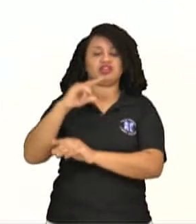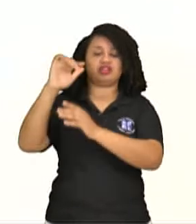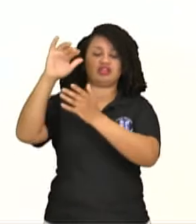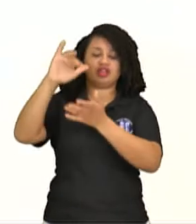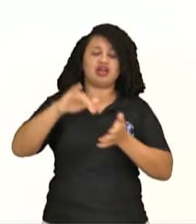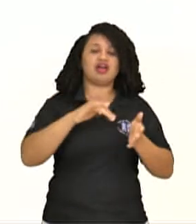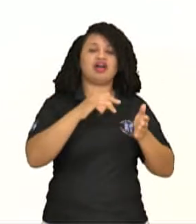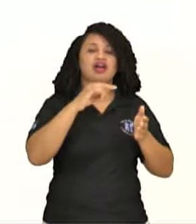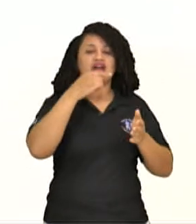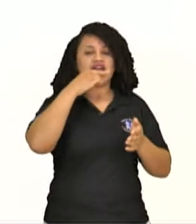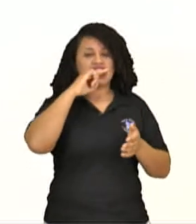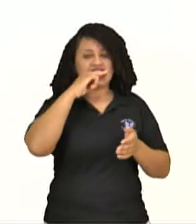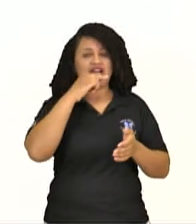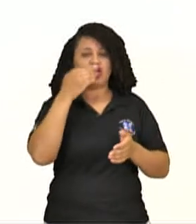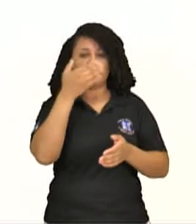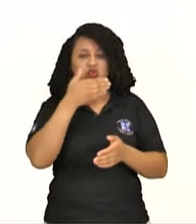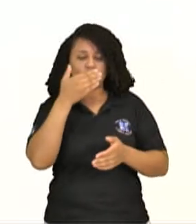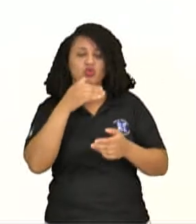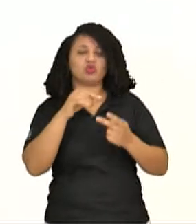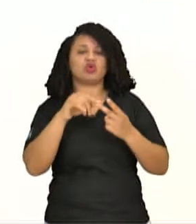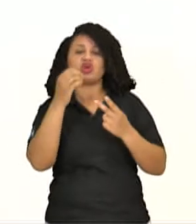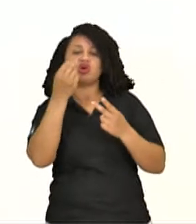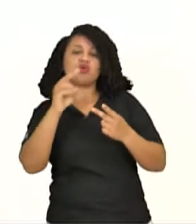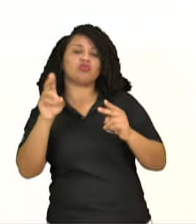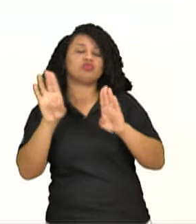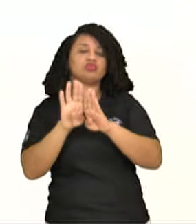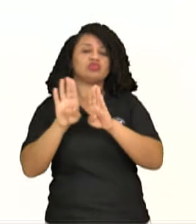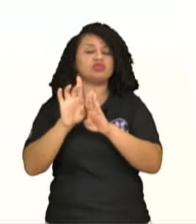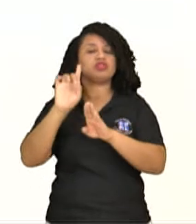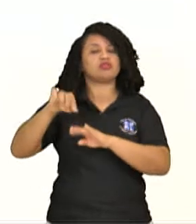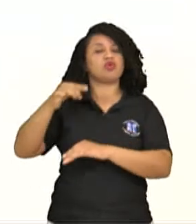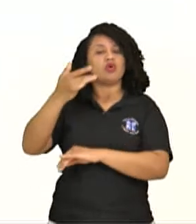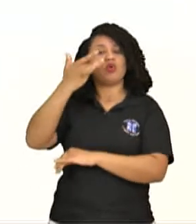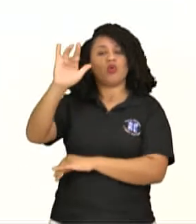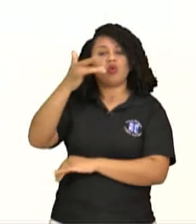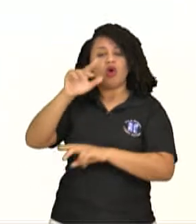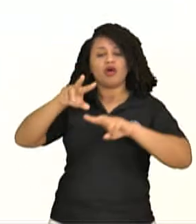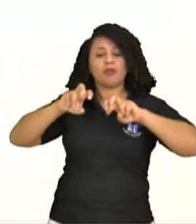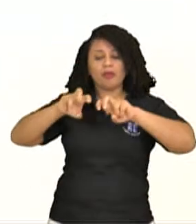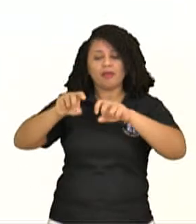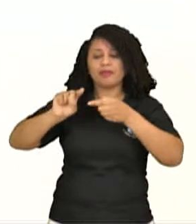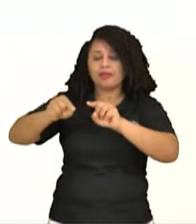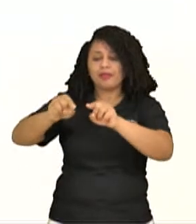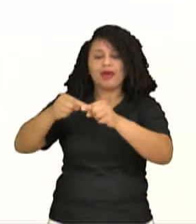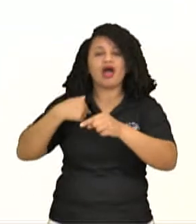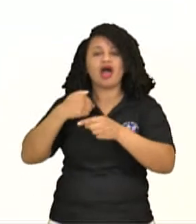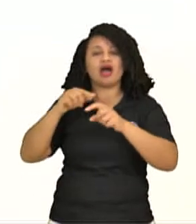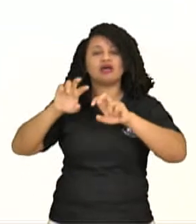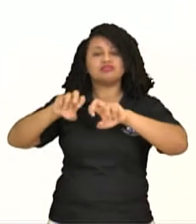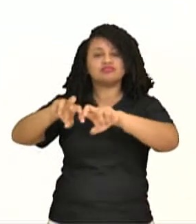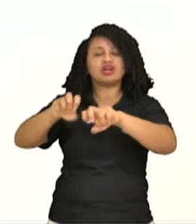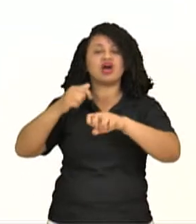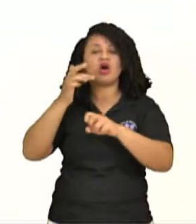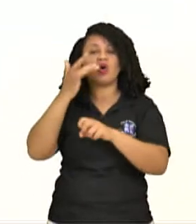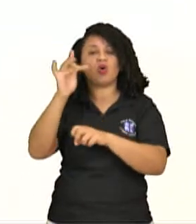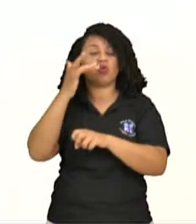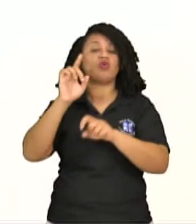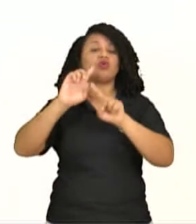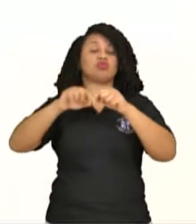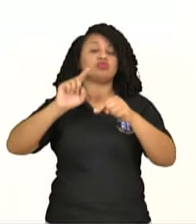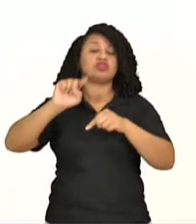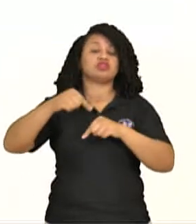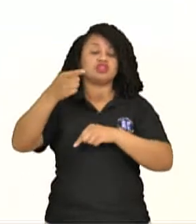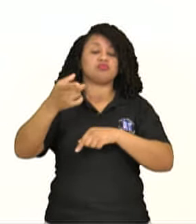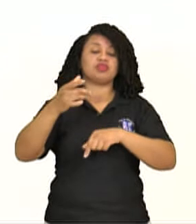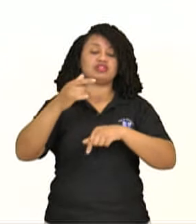parte da cana-do-açúcar e depois, mais tarde, com a parte do ouro, da mineração, né, das Minas Gerais. Por isso, a capital, depois, em